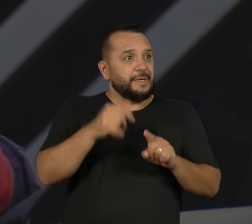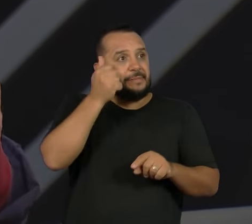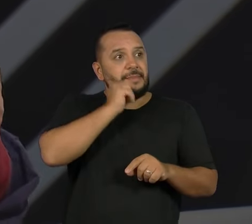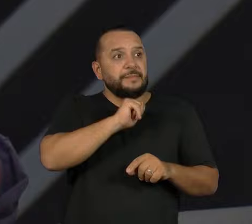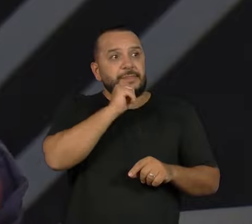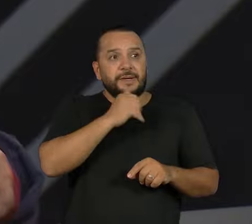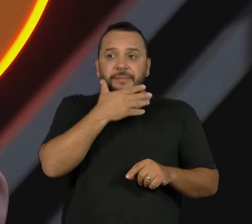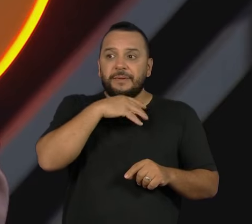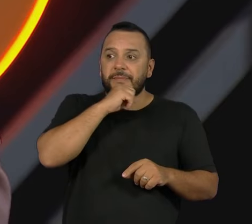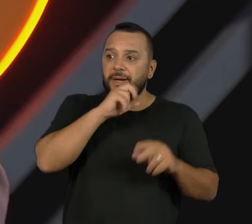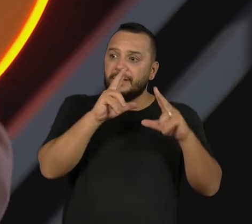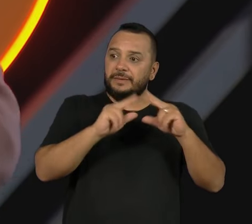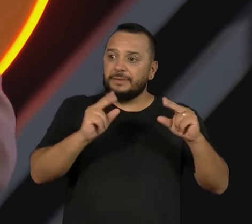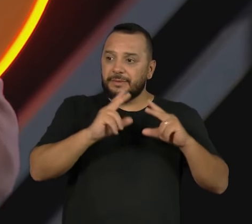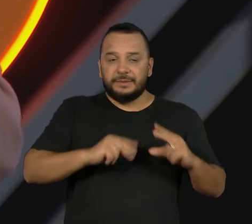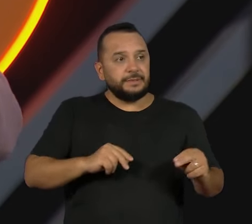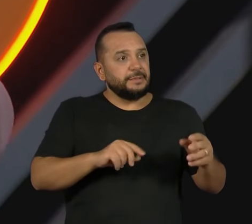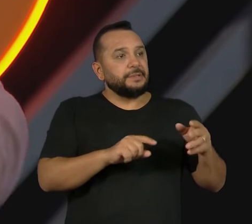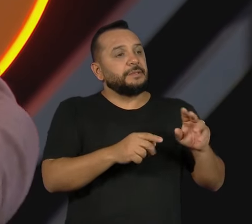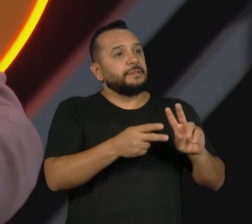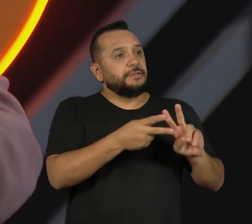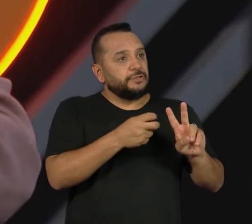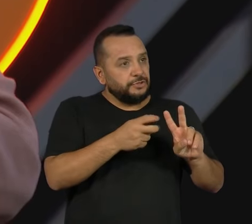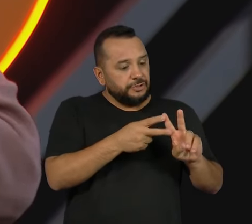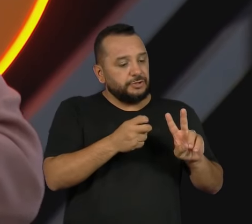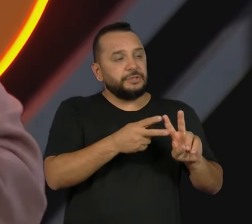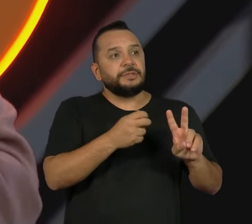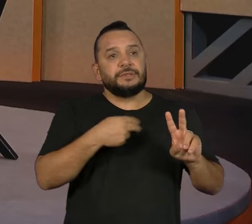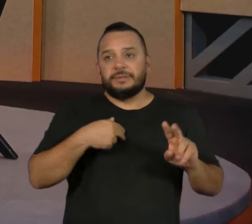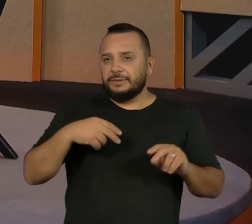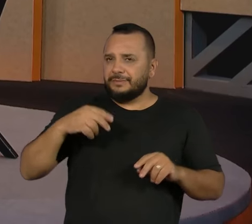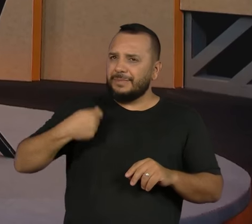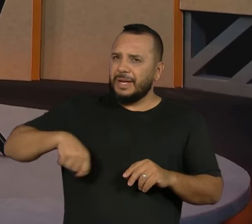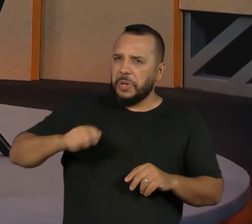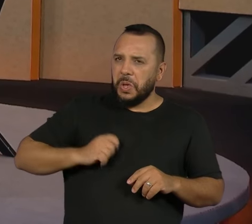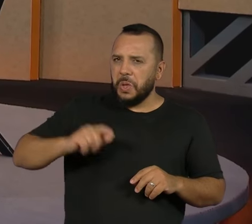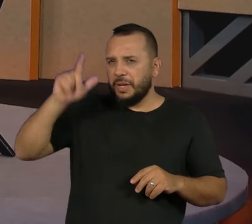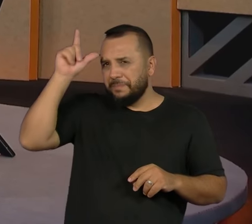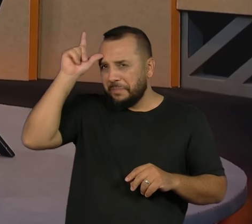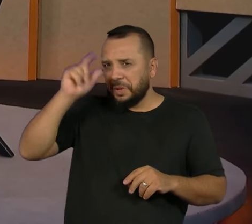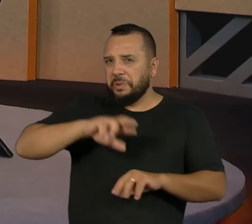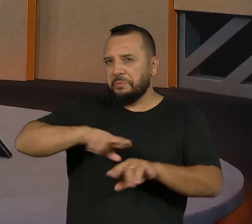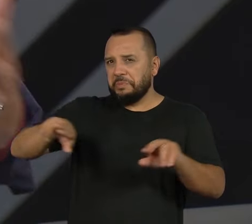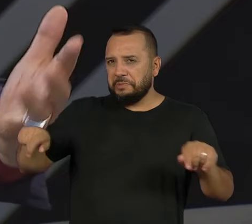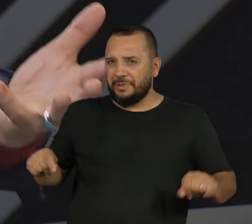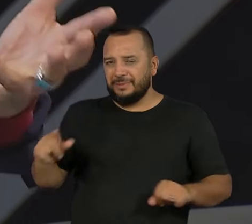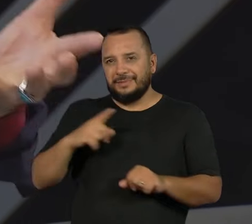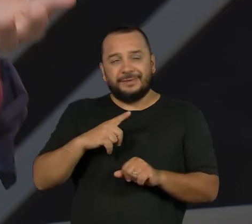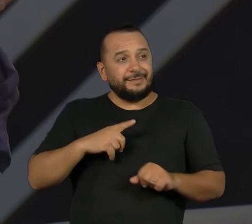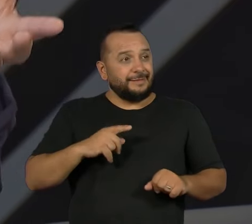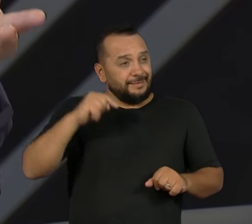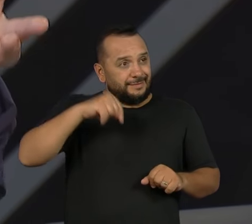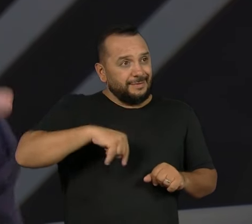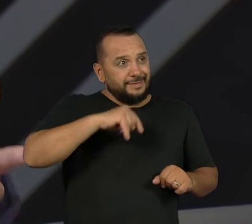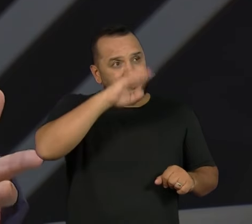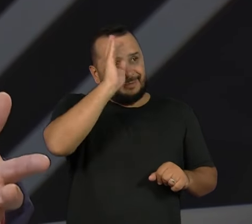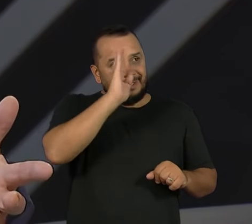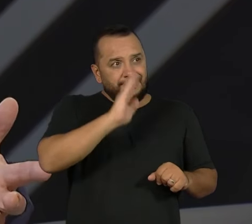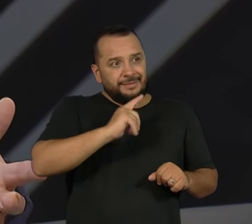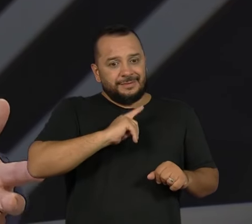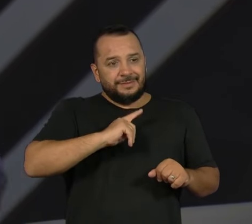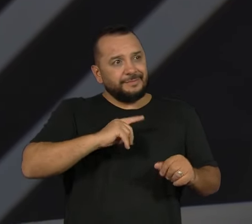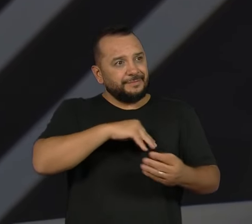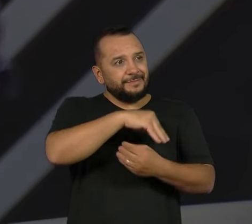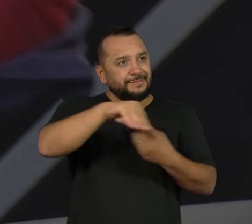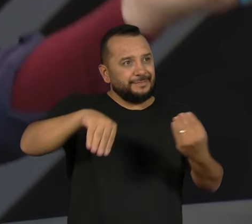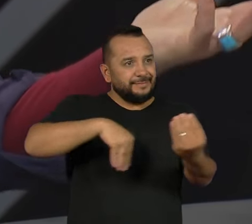pai italiano, o indígena, Espanhol, alemão, espanhol. ucraniano. Então, quando você olha uma sala de aula, o brasileiro que eu dava aula era